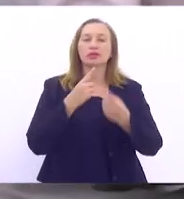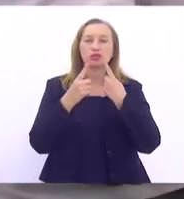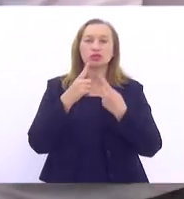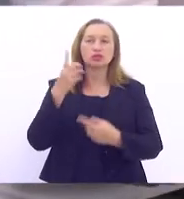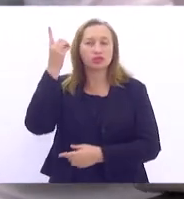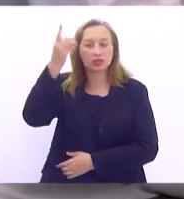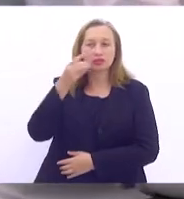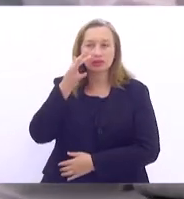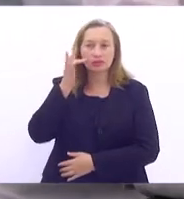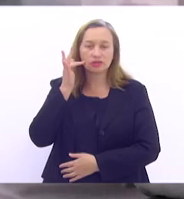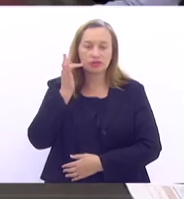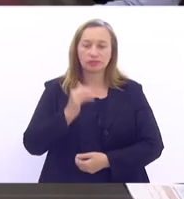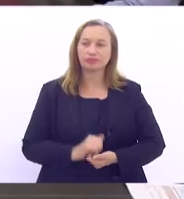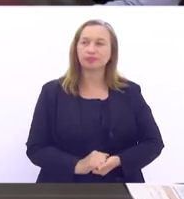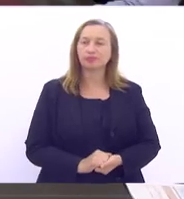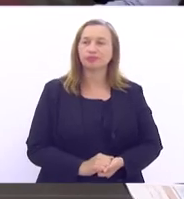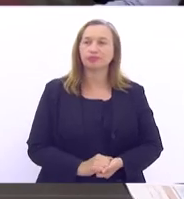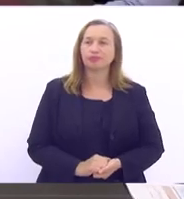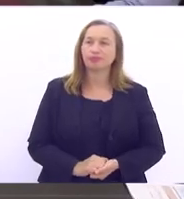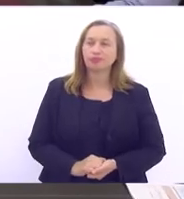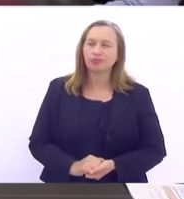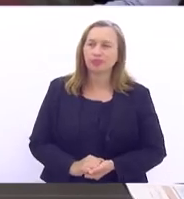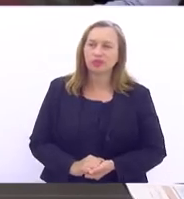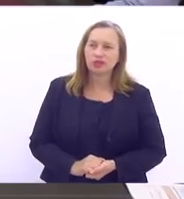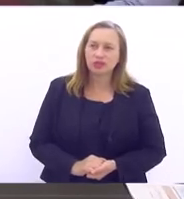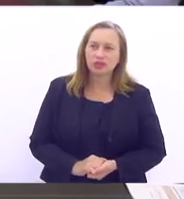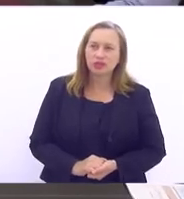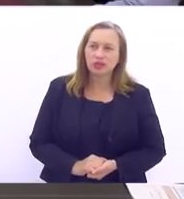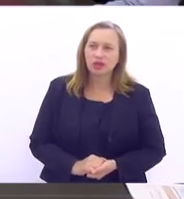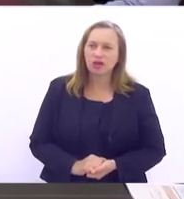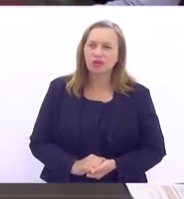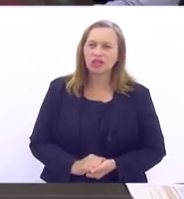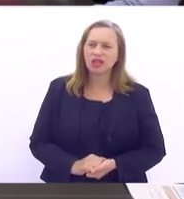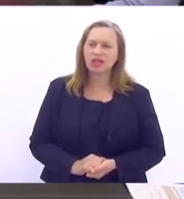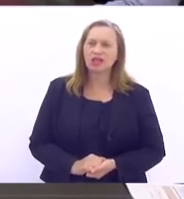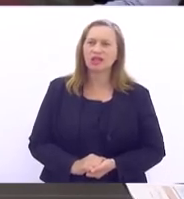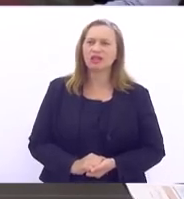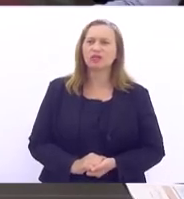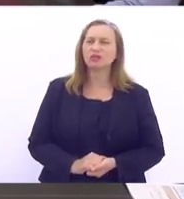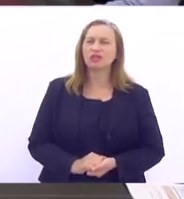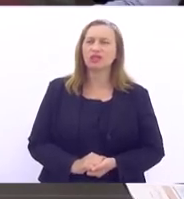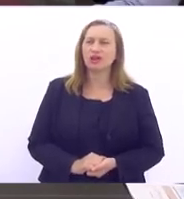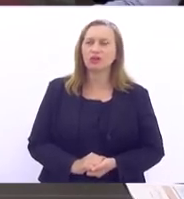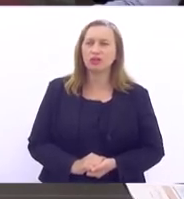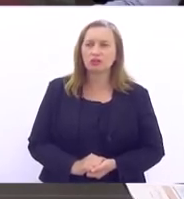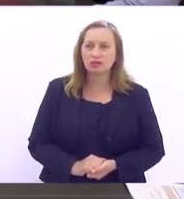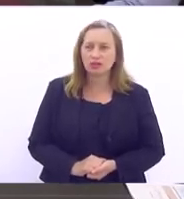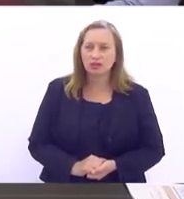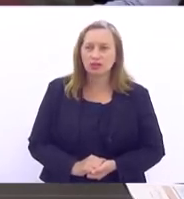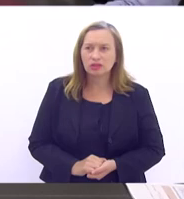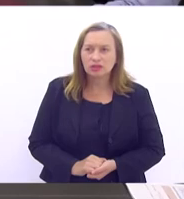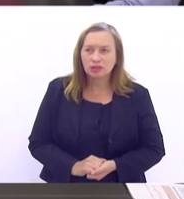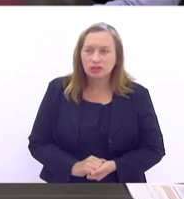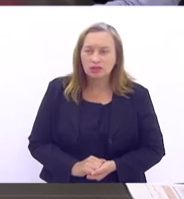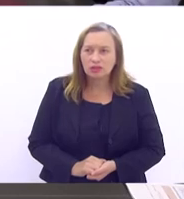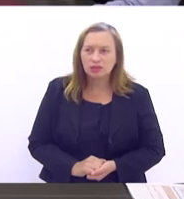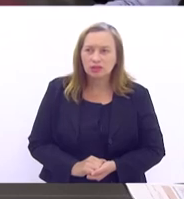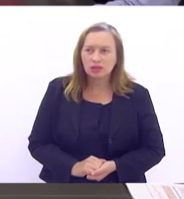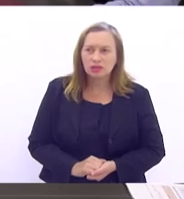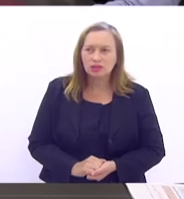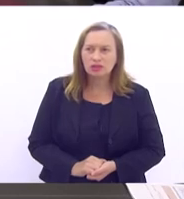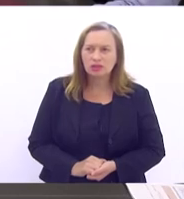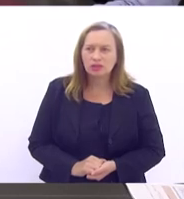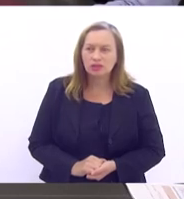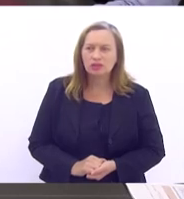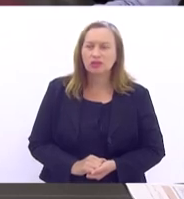deputado Serafini. Presidente, eu não confesso que eu não peguei o parecer aqui final, mas só queria levantar uma questão bem pontual sobre